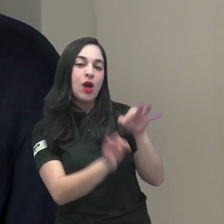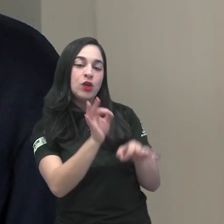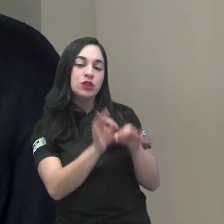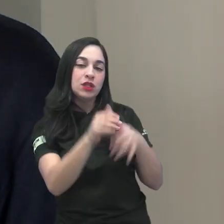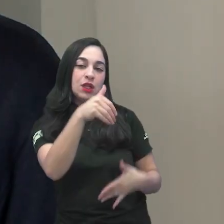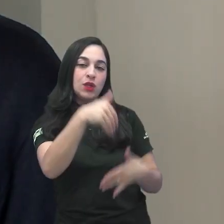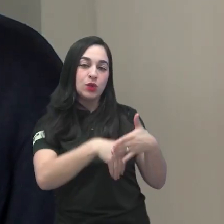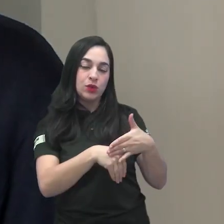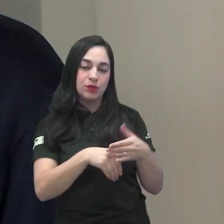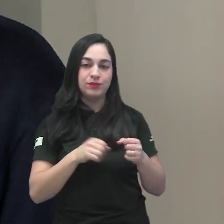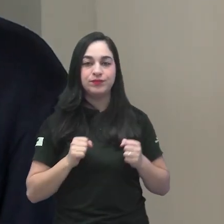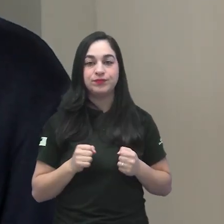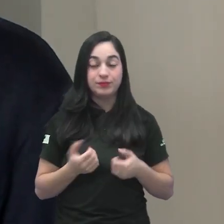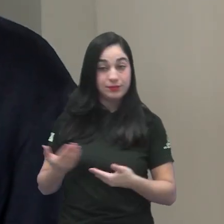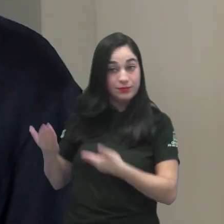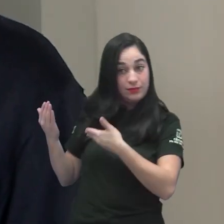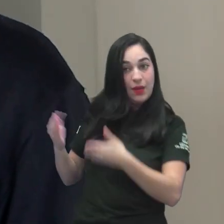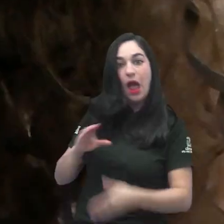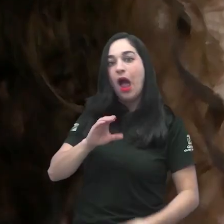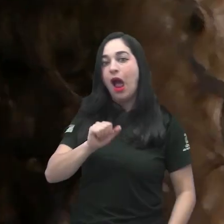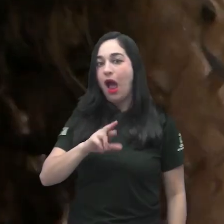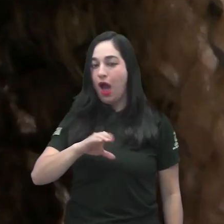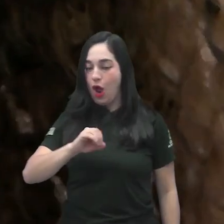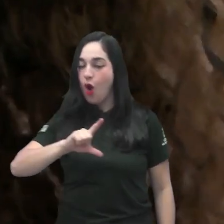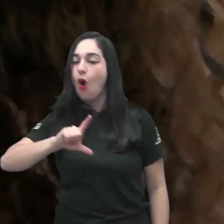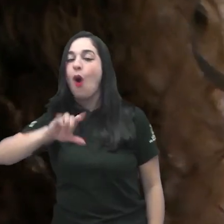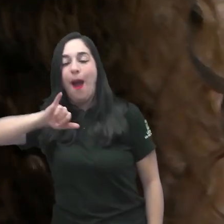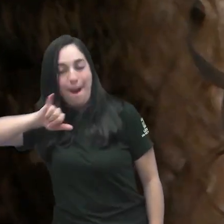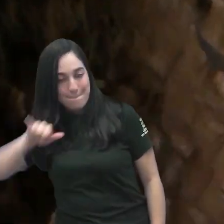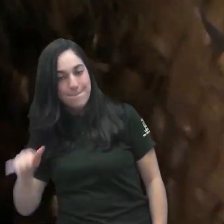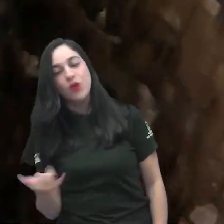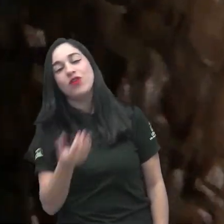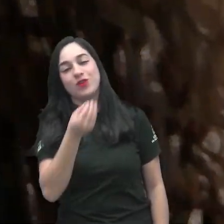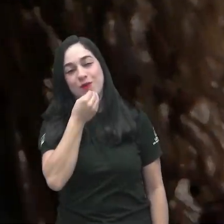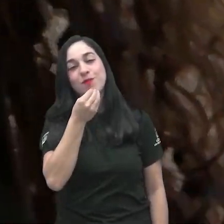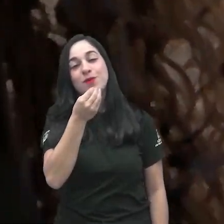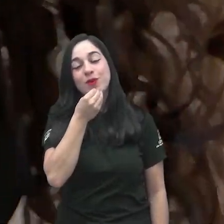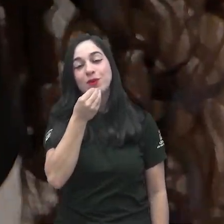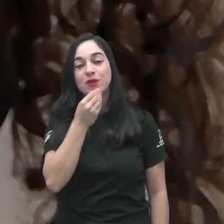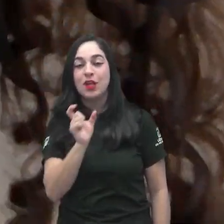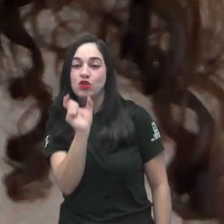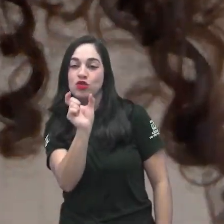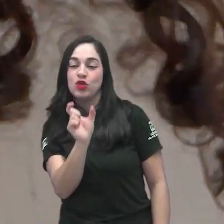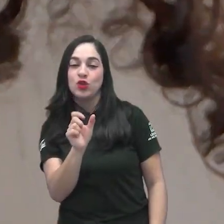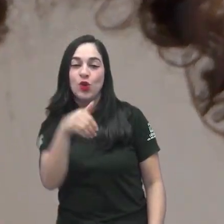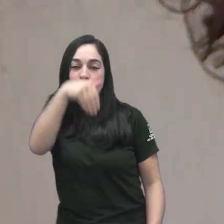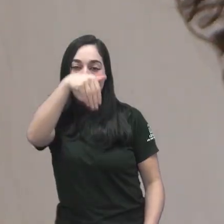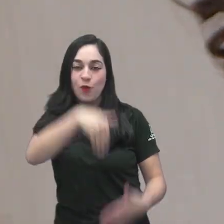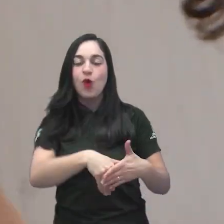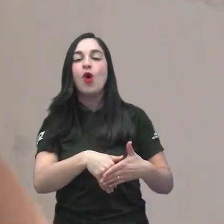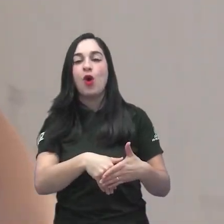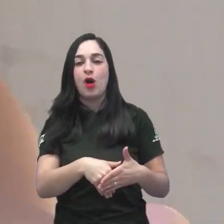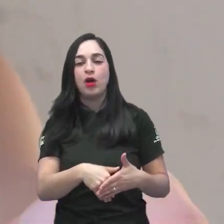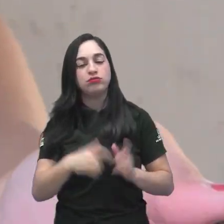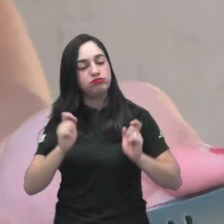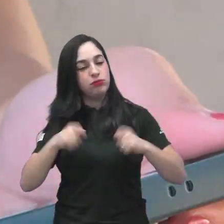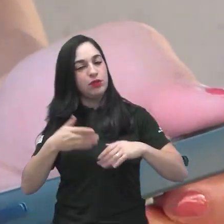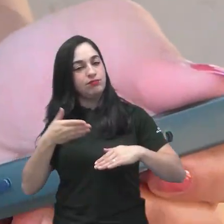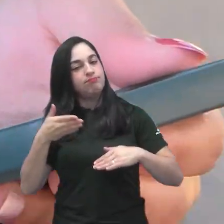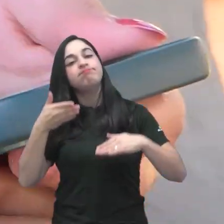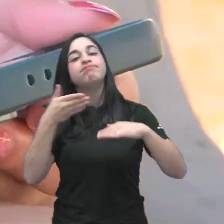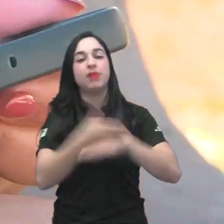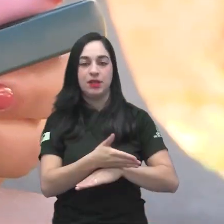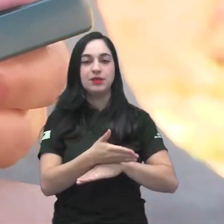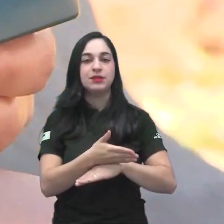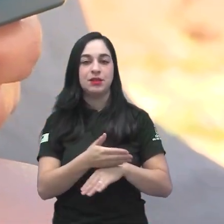procurando a Justiça Eleitoral para fazer essa transferência. A Carol não perdeu tempo e aproveitou a oportunidade de tirar o título para